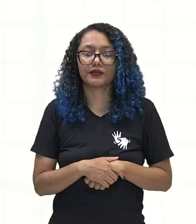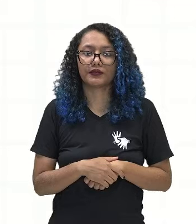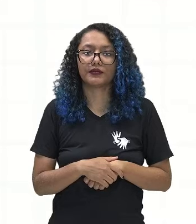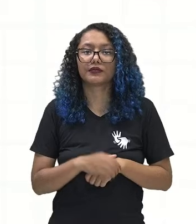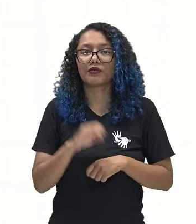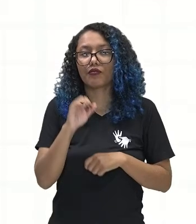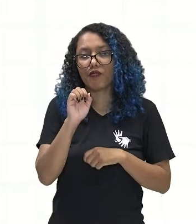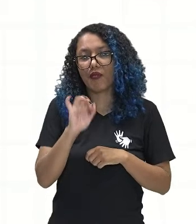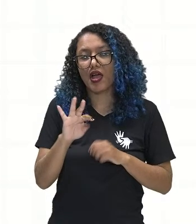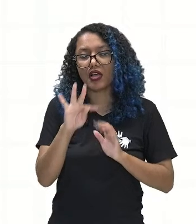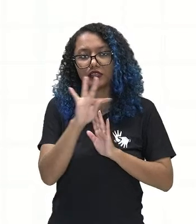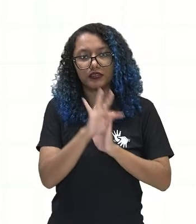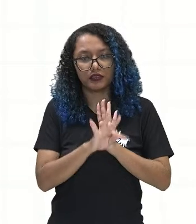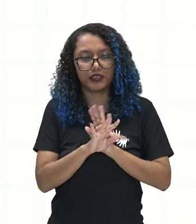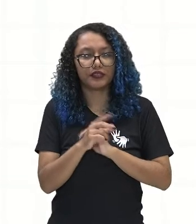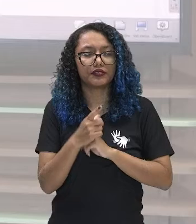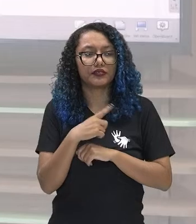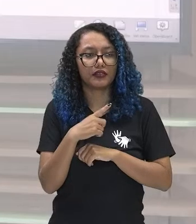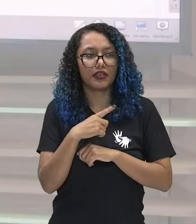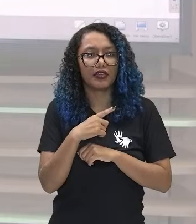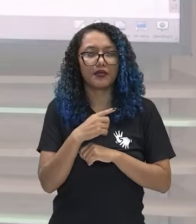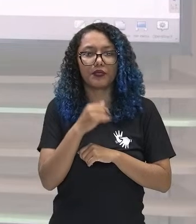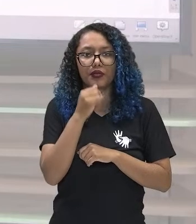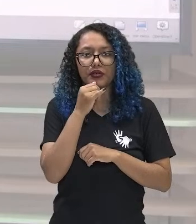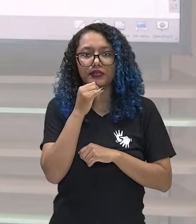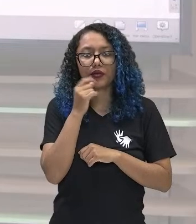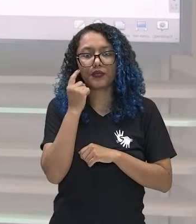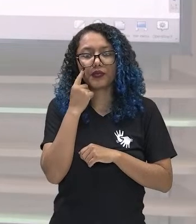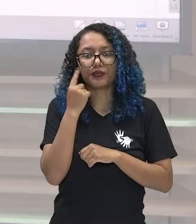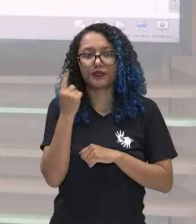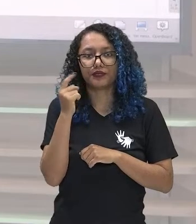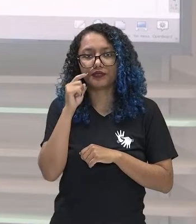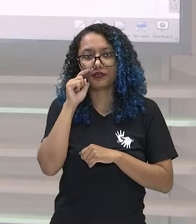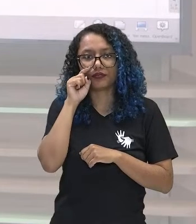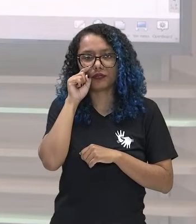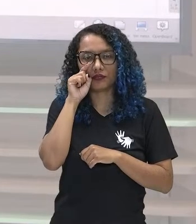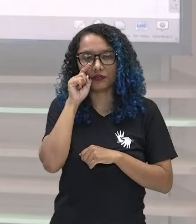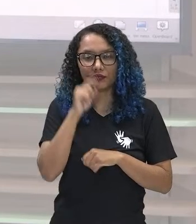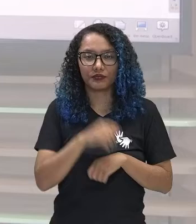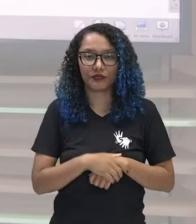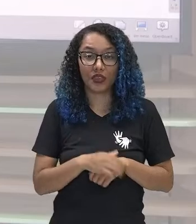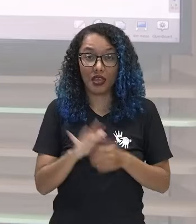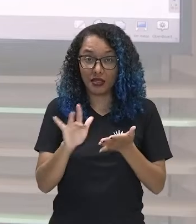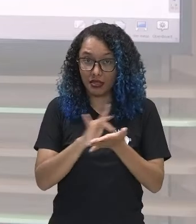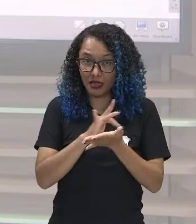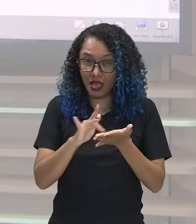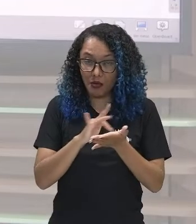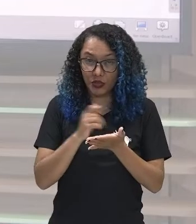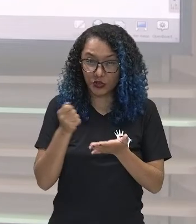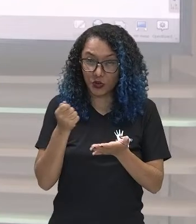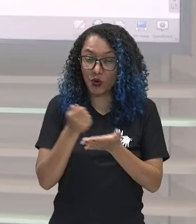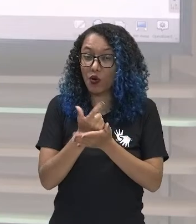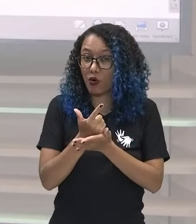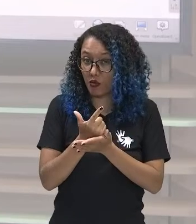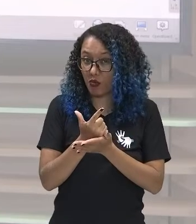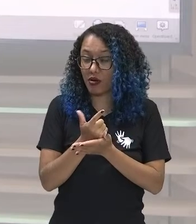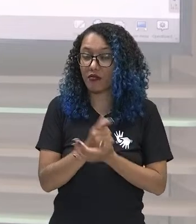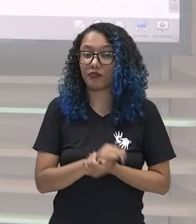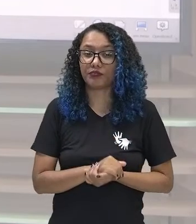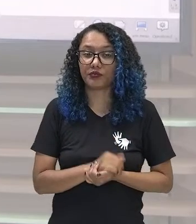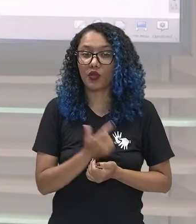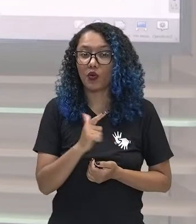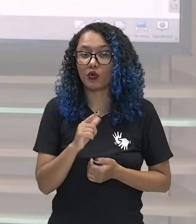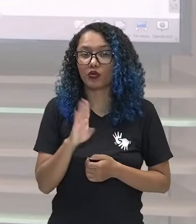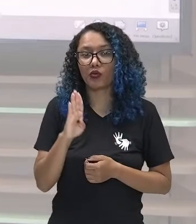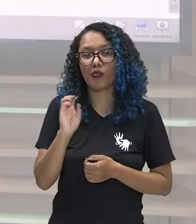outros aspectos, certo? Exemplo disso nós temos aí, compre tablet, olha aí.